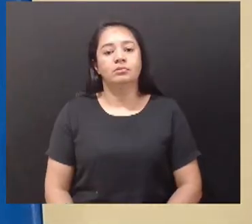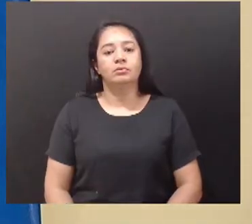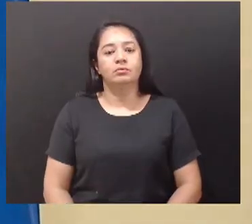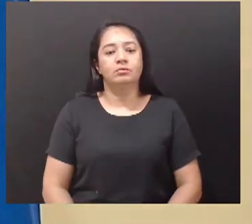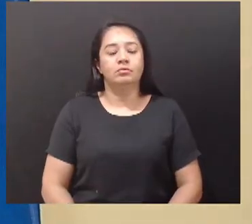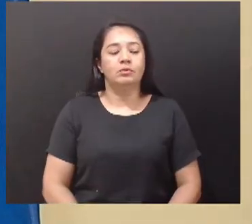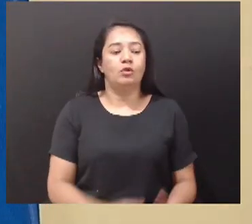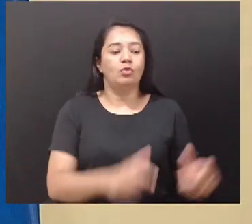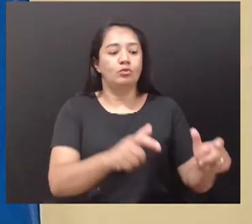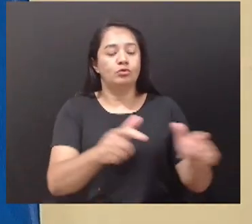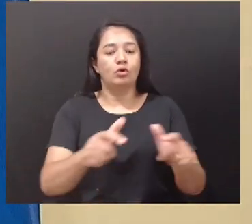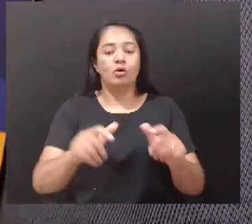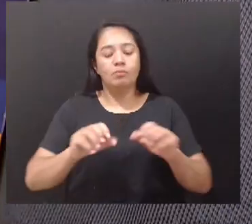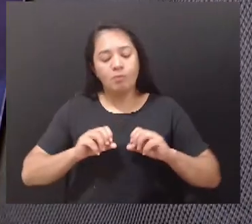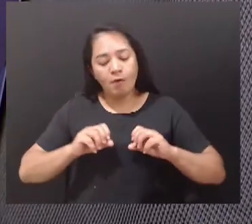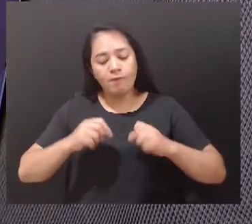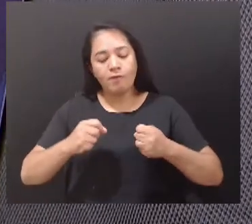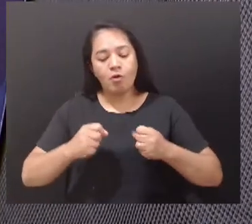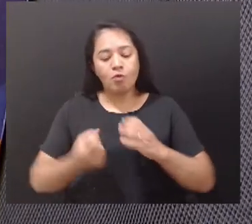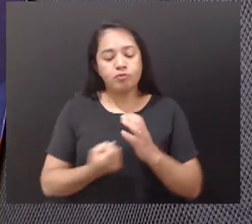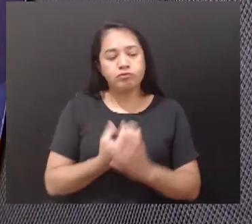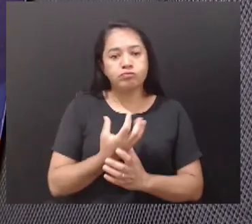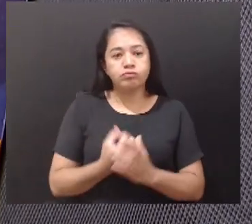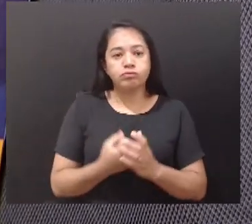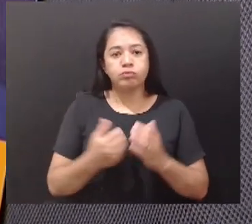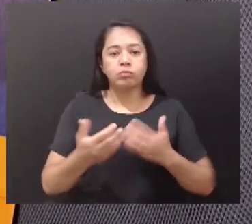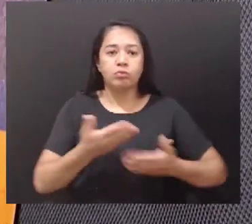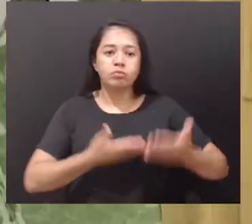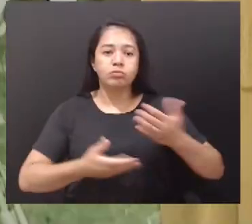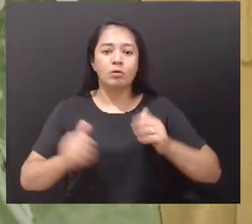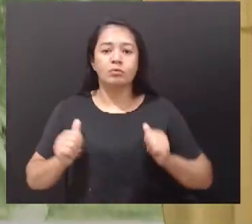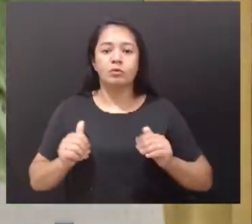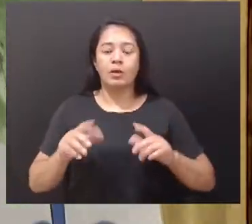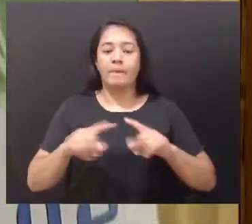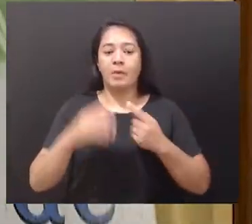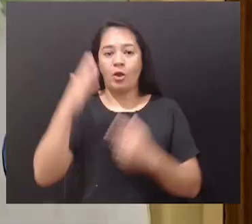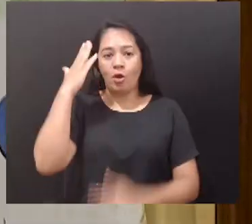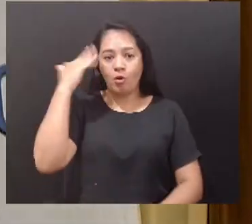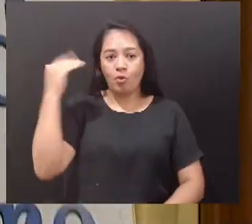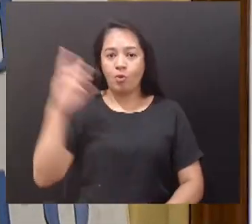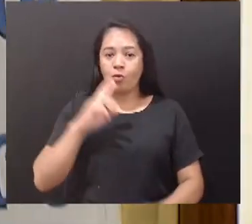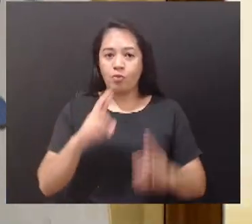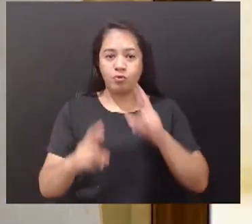empenhados com as construções de medidas, o sucesso e o resultado